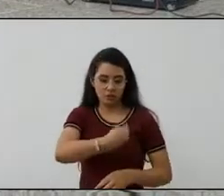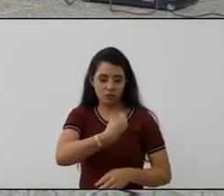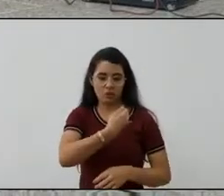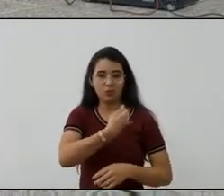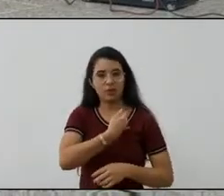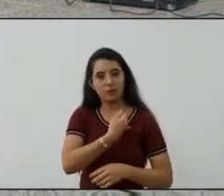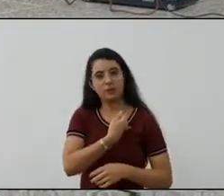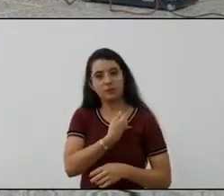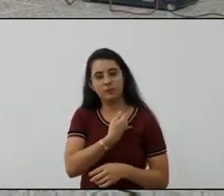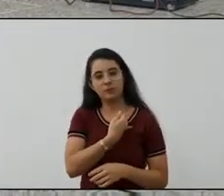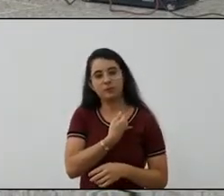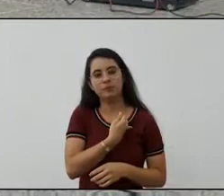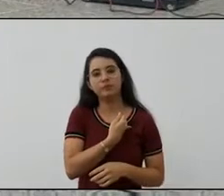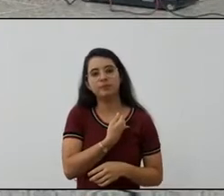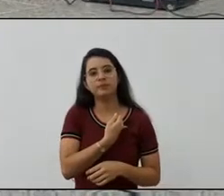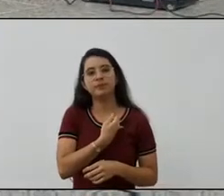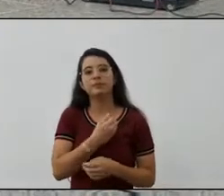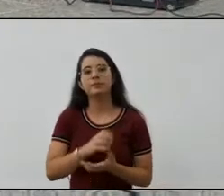meu bem.